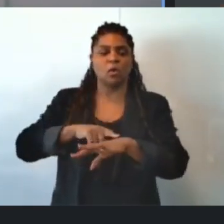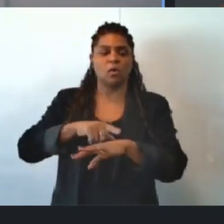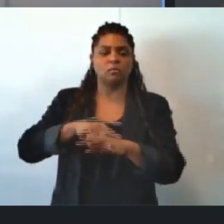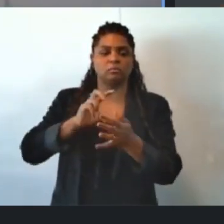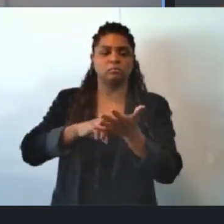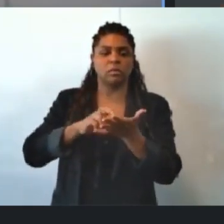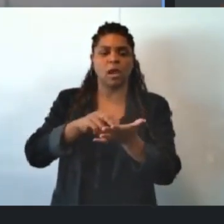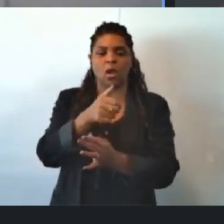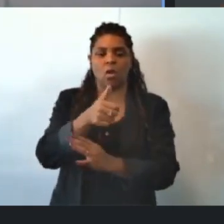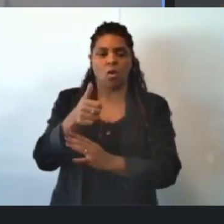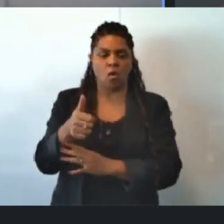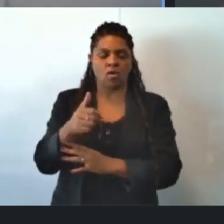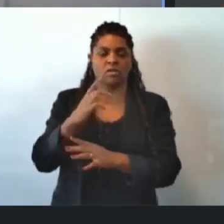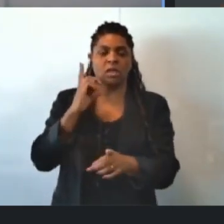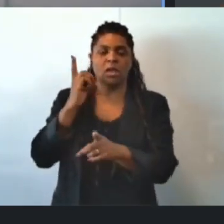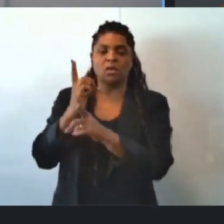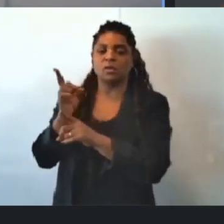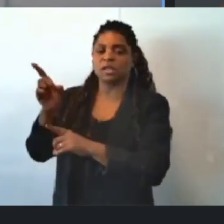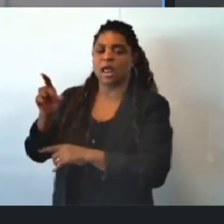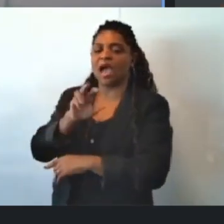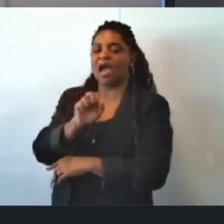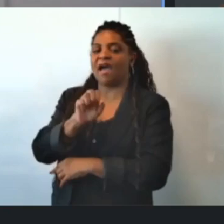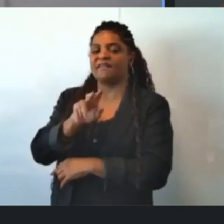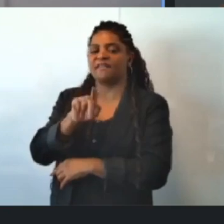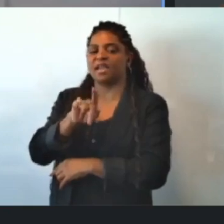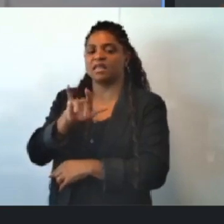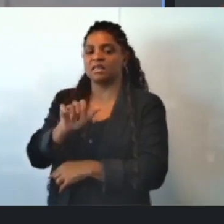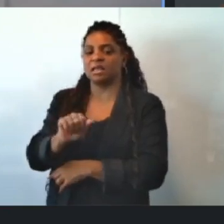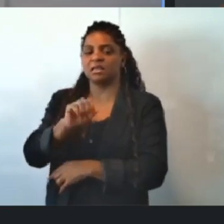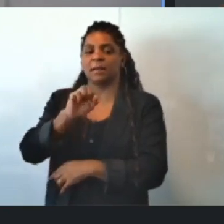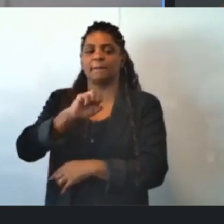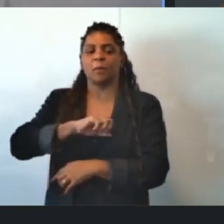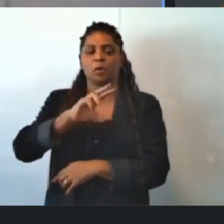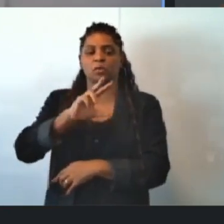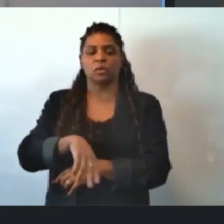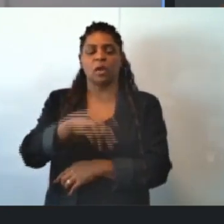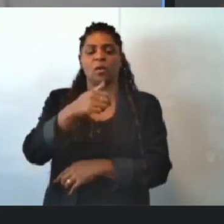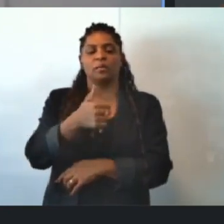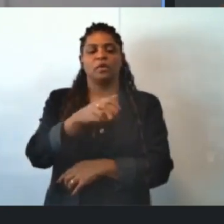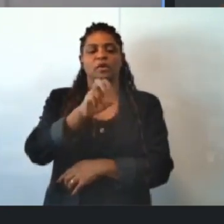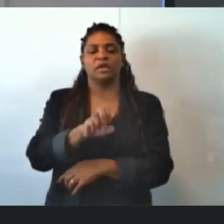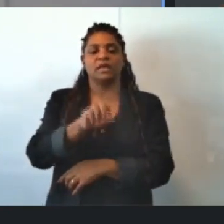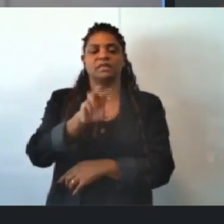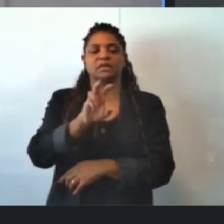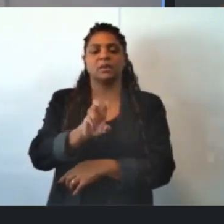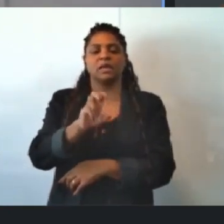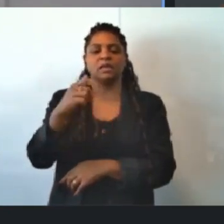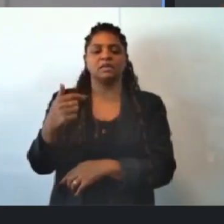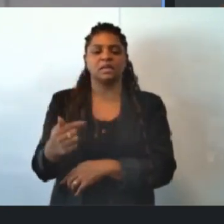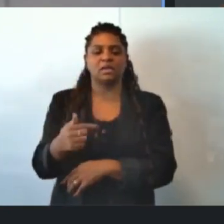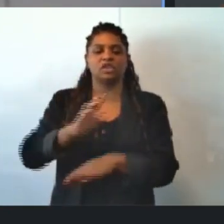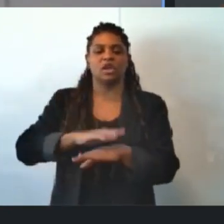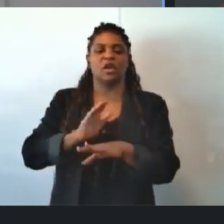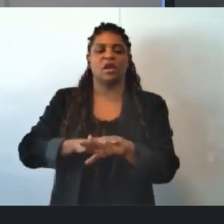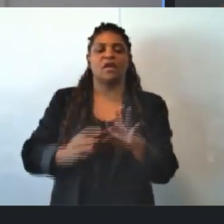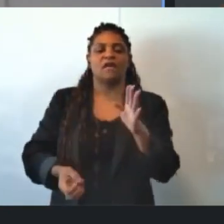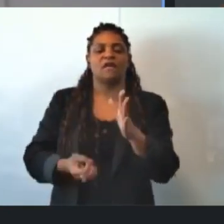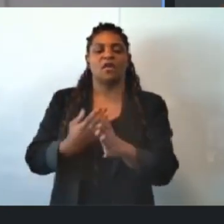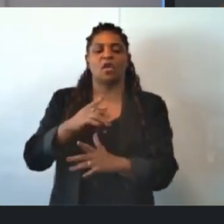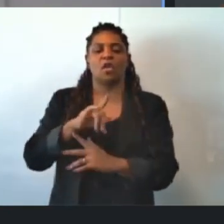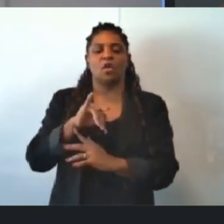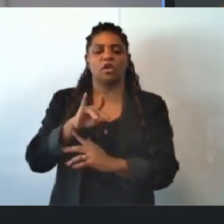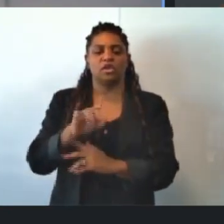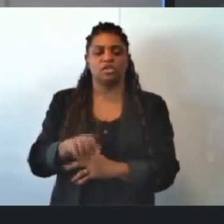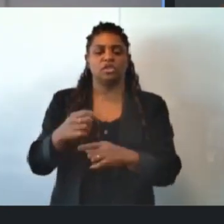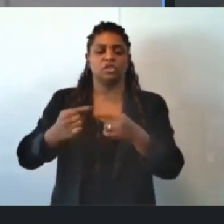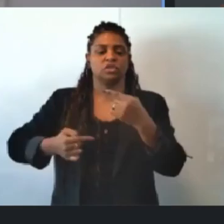Avenida Portugal, 5057, de autoria da vereadora Loide Gonçalves. Em discussão, em votação, como